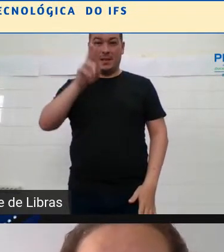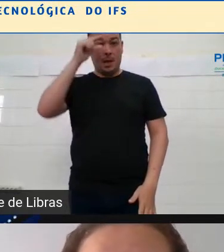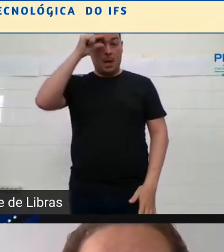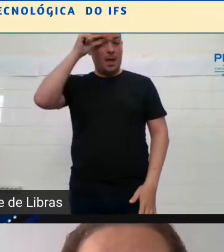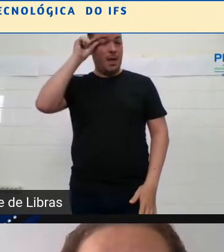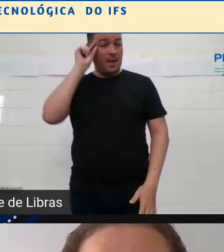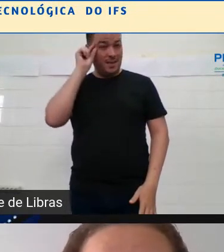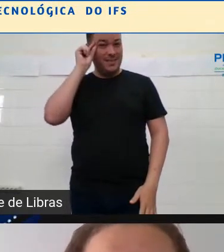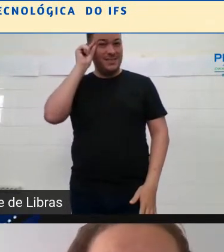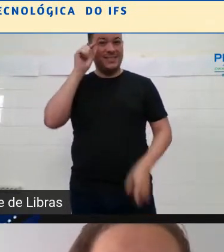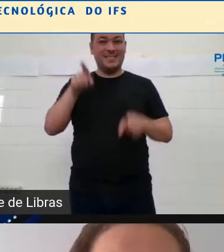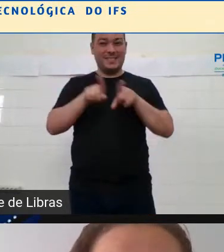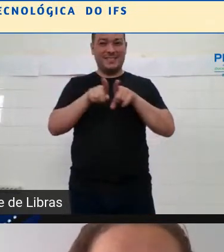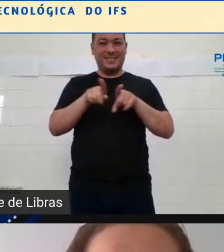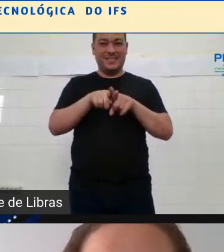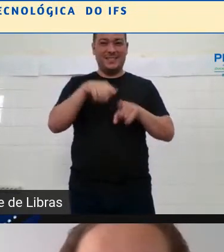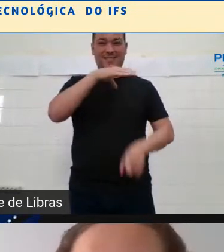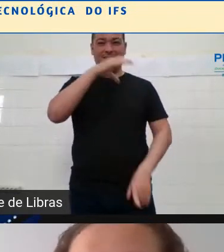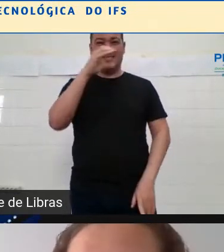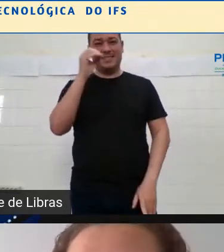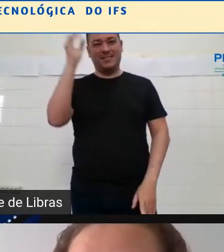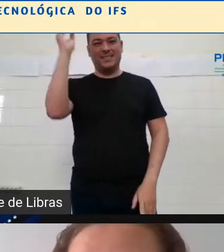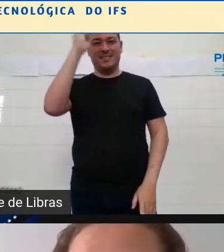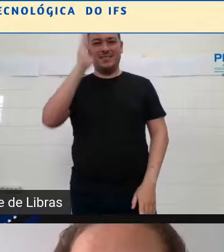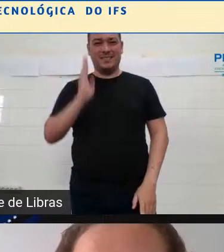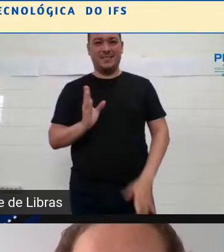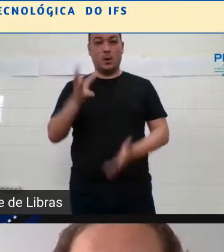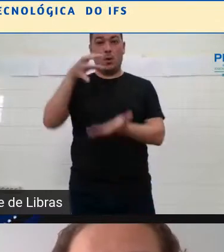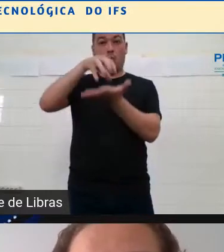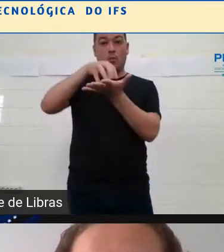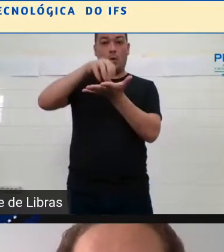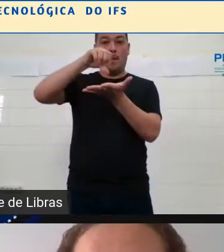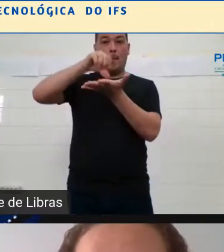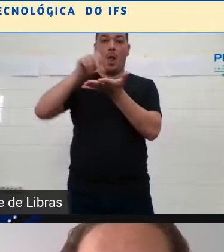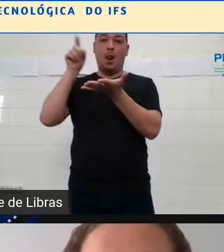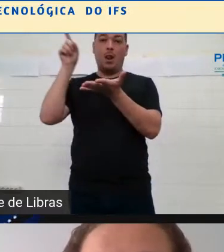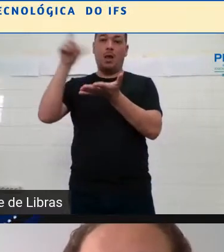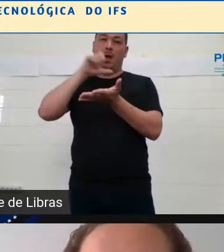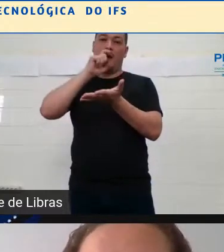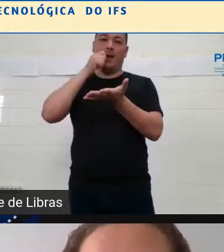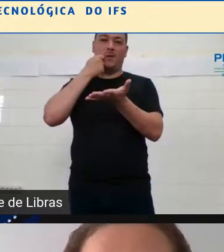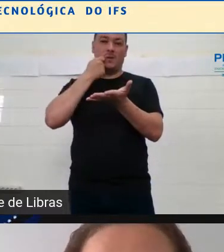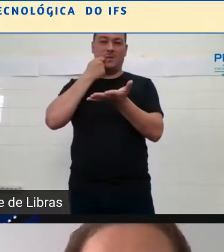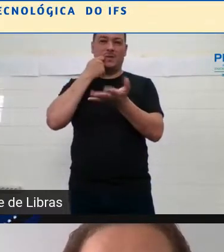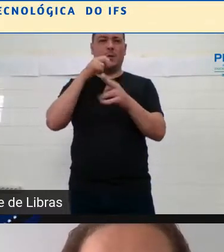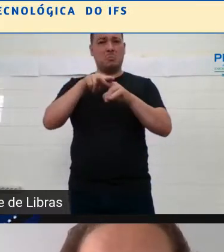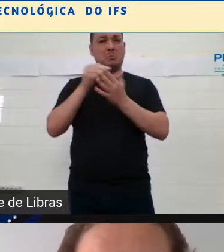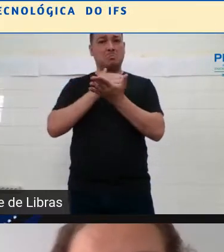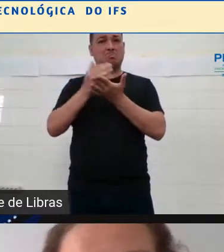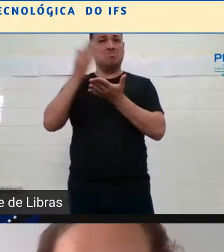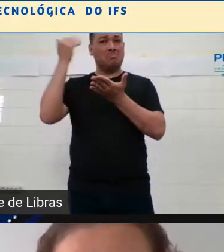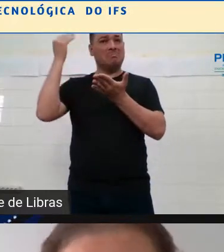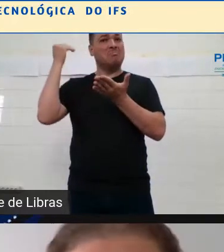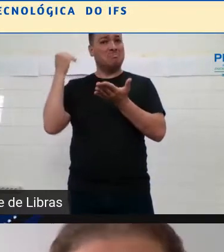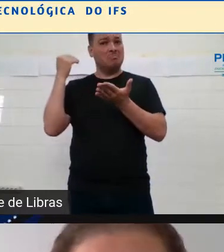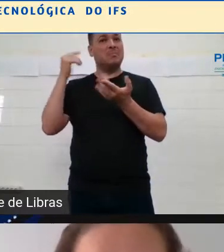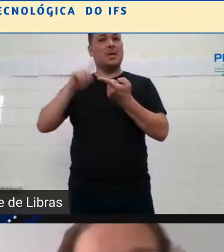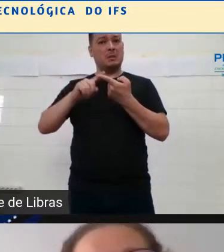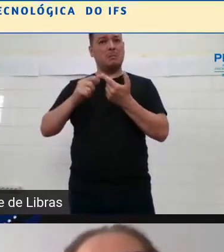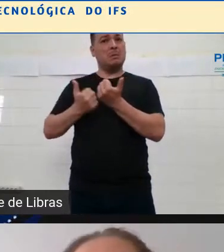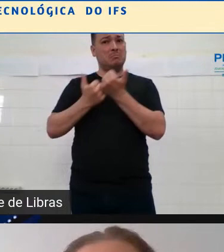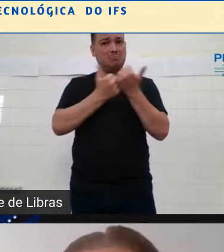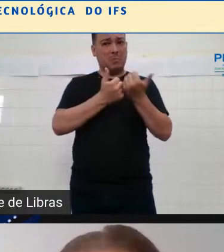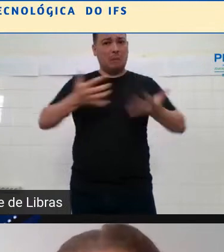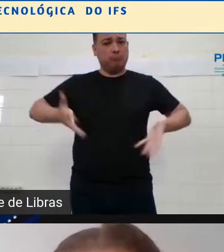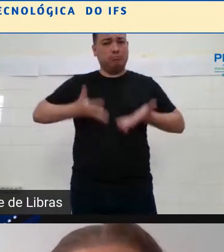PROFEPT, tem como sede, né, o Campus Aracaju. E desde o princípio, né, o professor Elber também tem nos apoiado